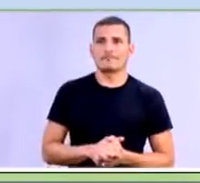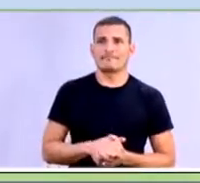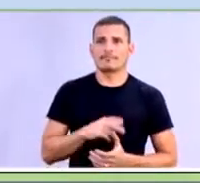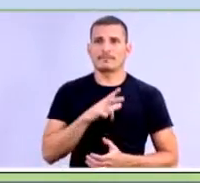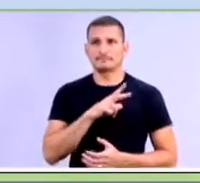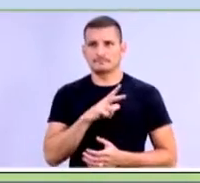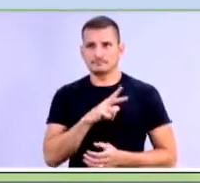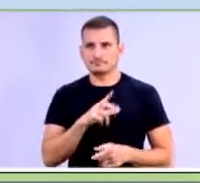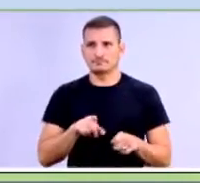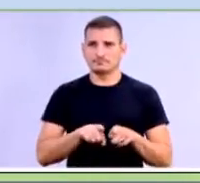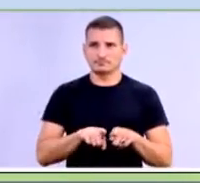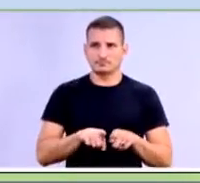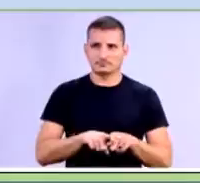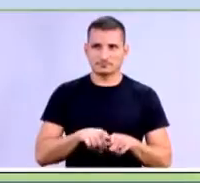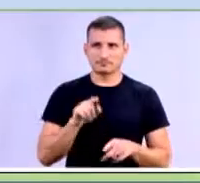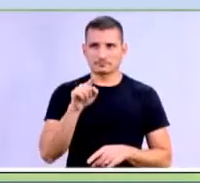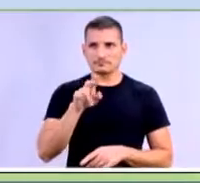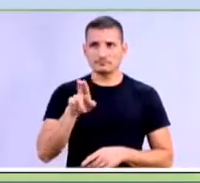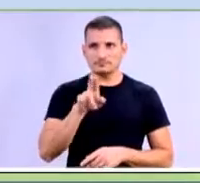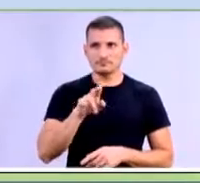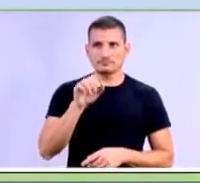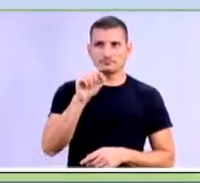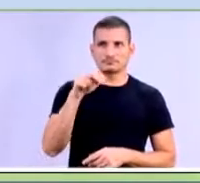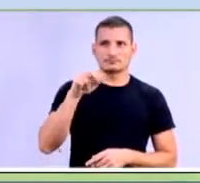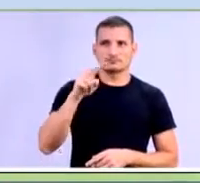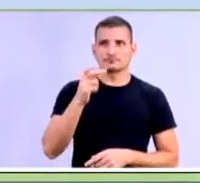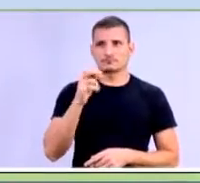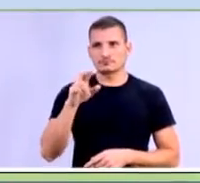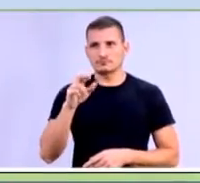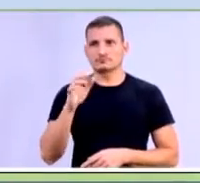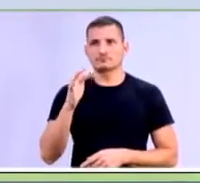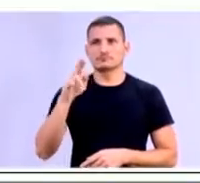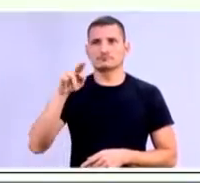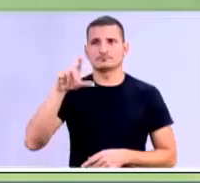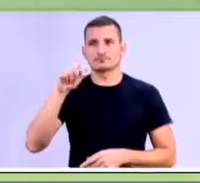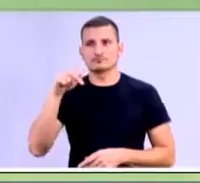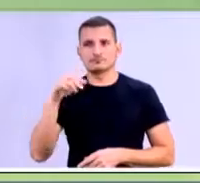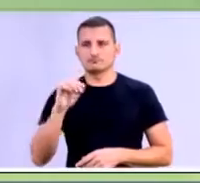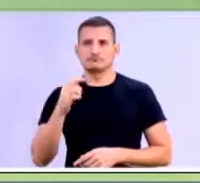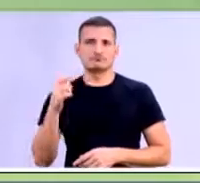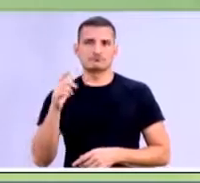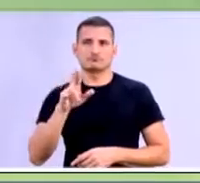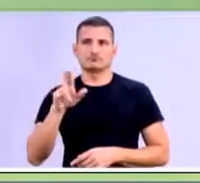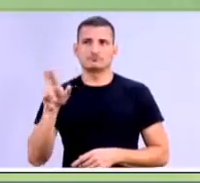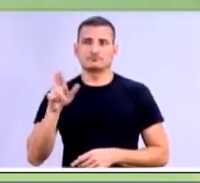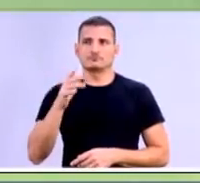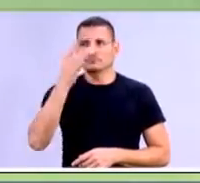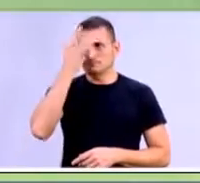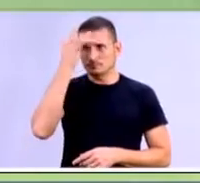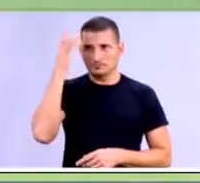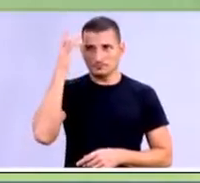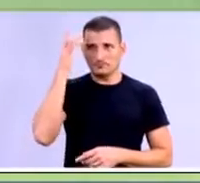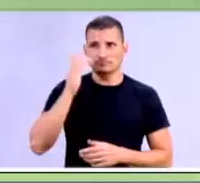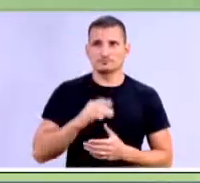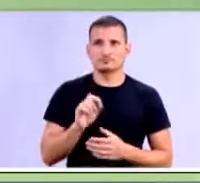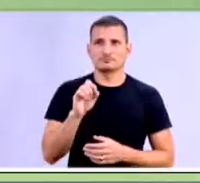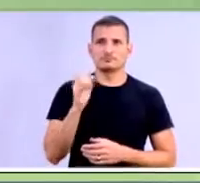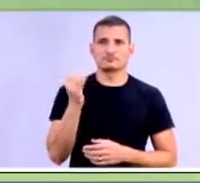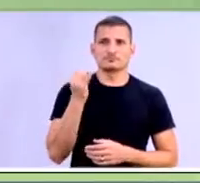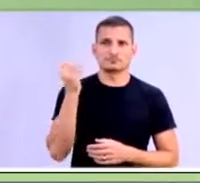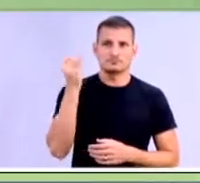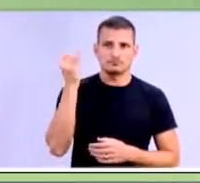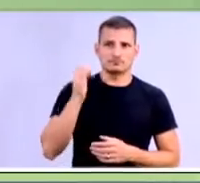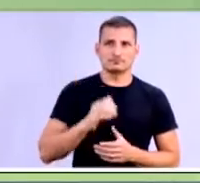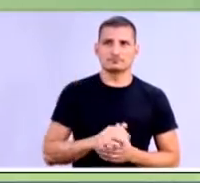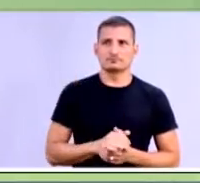particulares também. Você utiliza senhor fulano, fulano de tal, tá certo? O que é